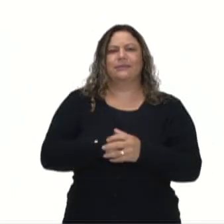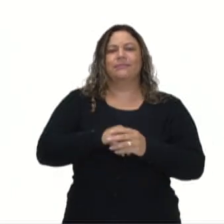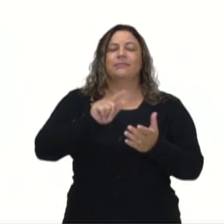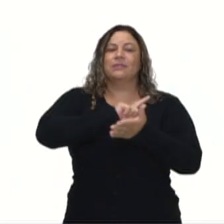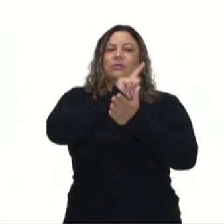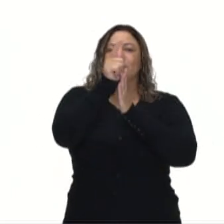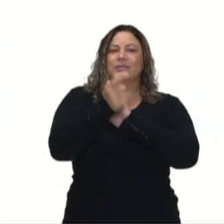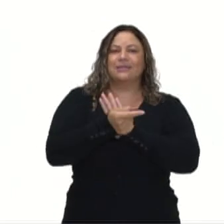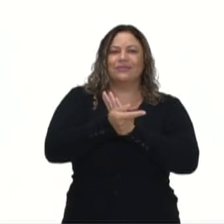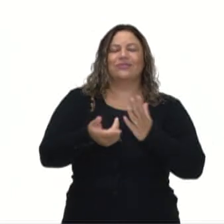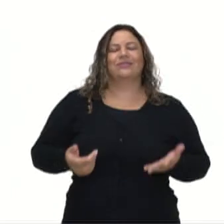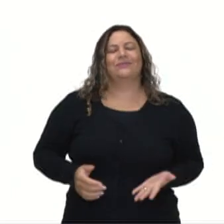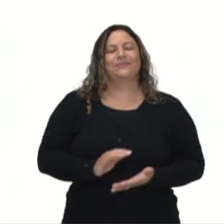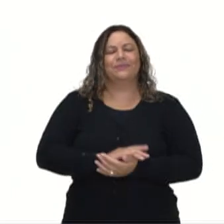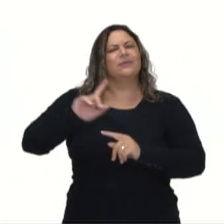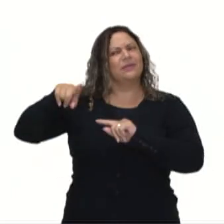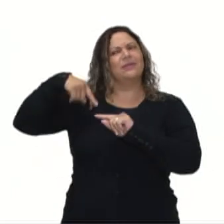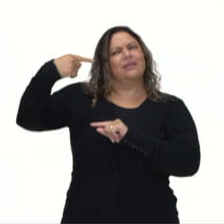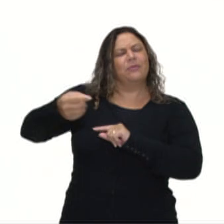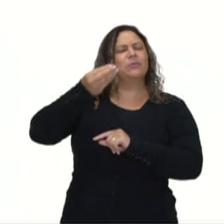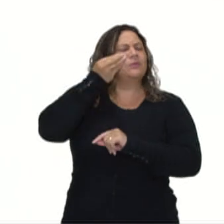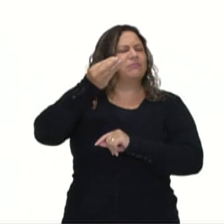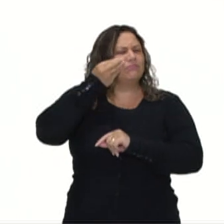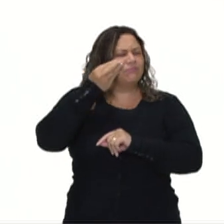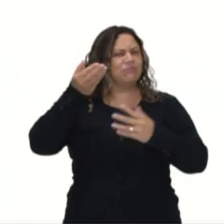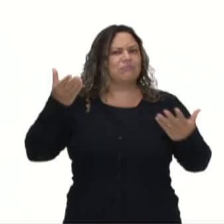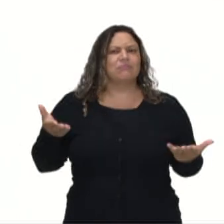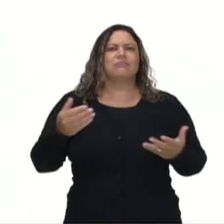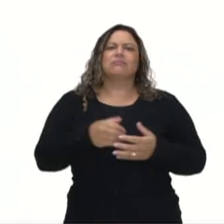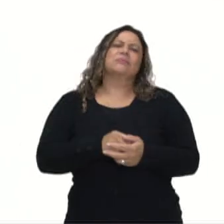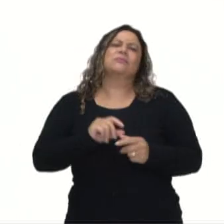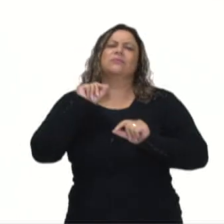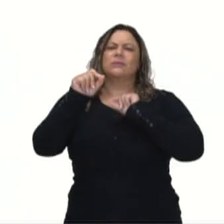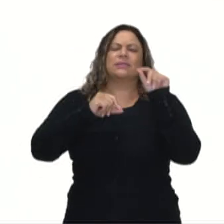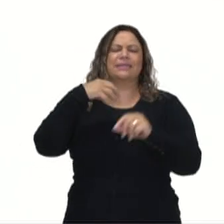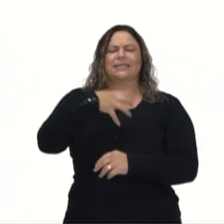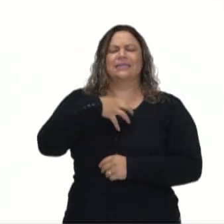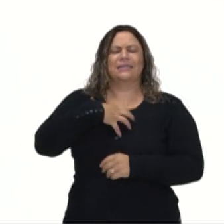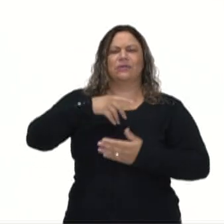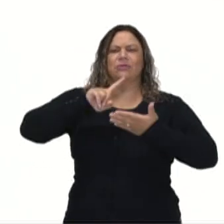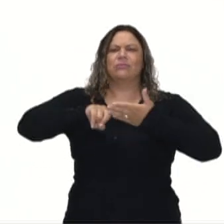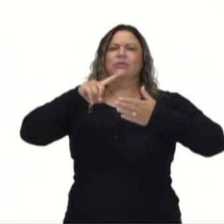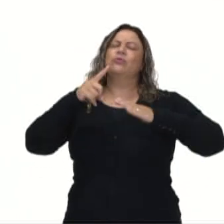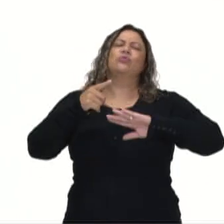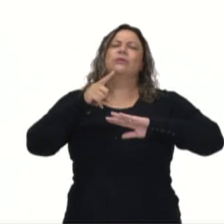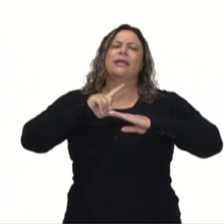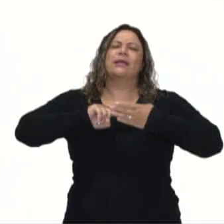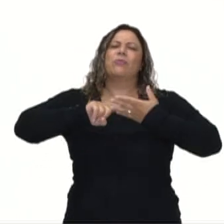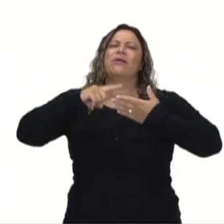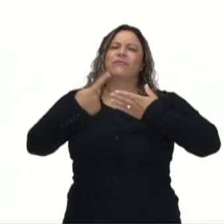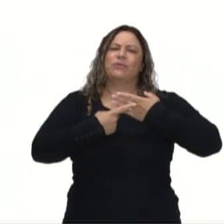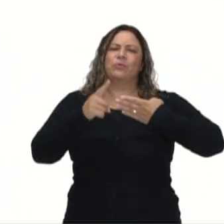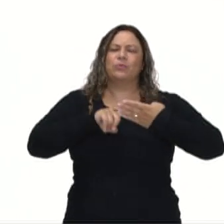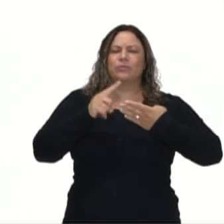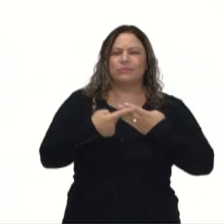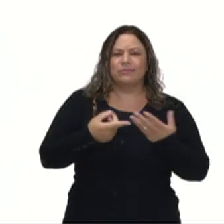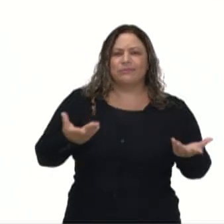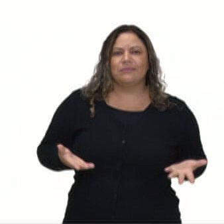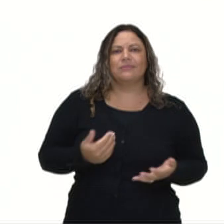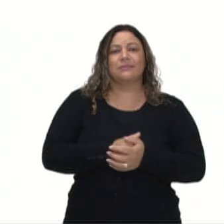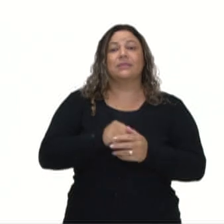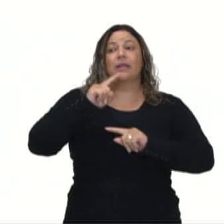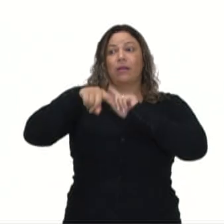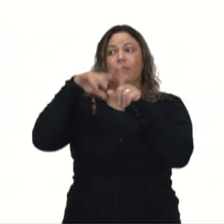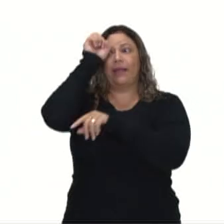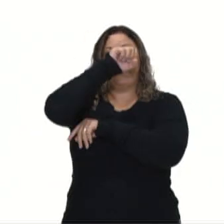gênero. Depois vamos tentar reconhecer os efeitos de sentidos de algumas figuras de linguagem. E, finalmente, aprender um pouco